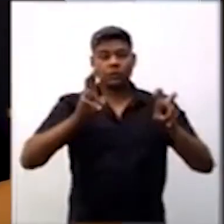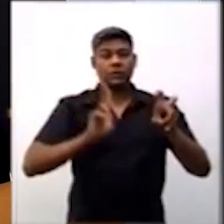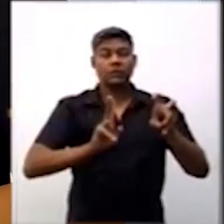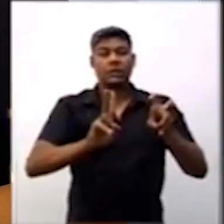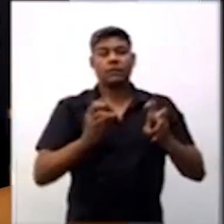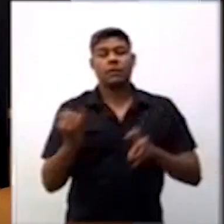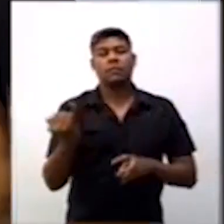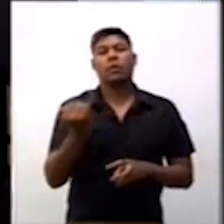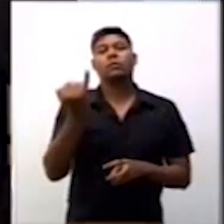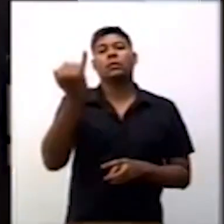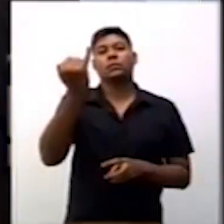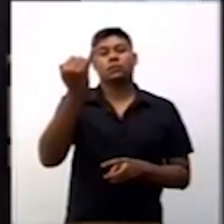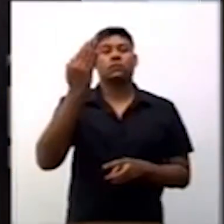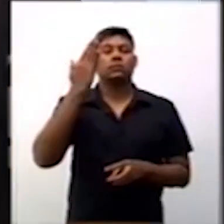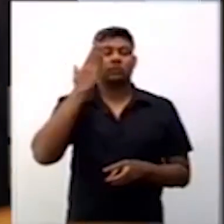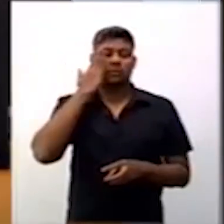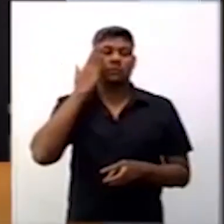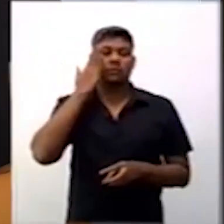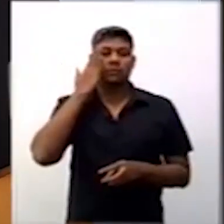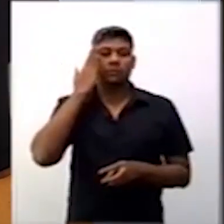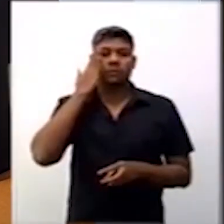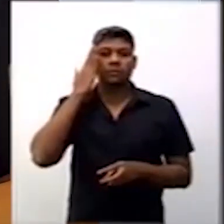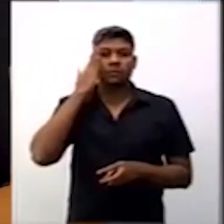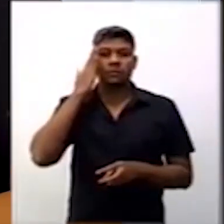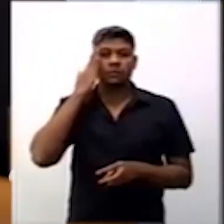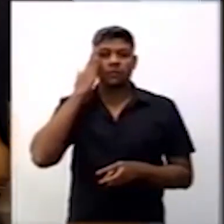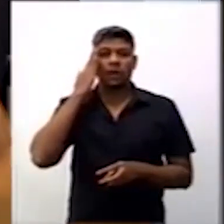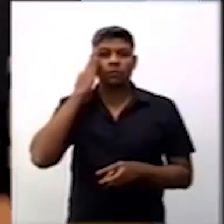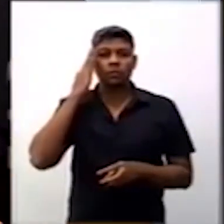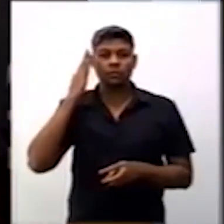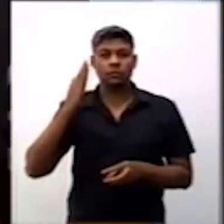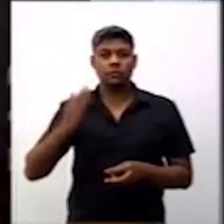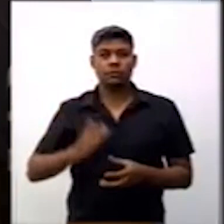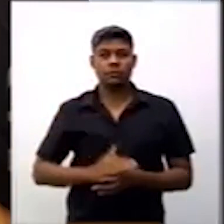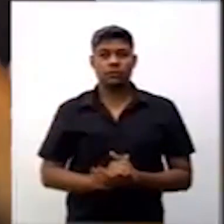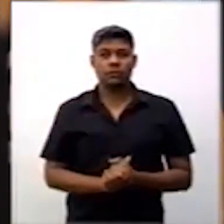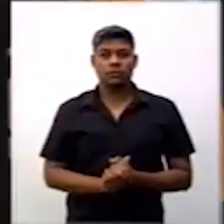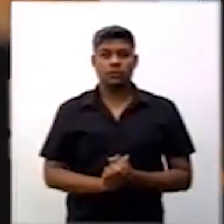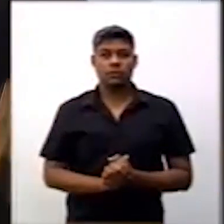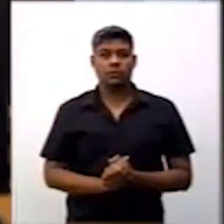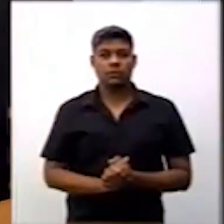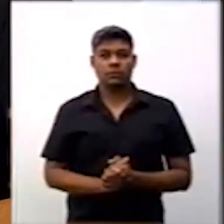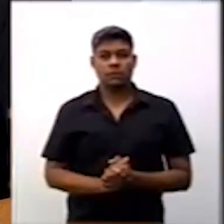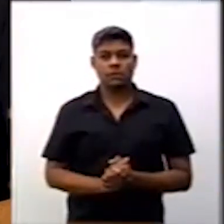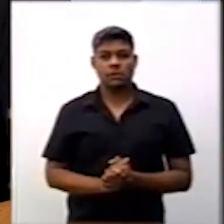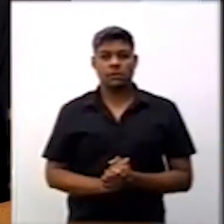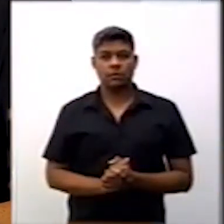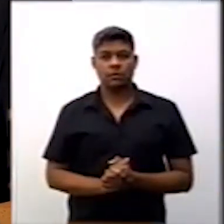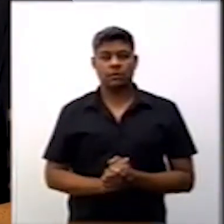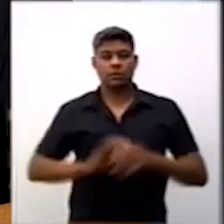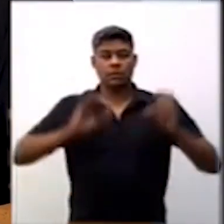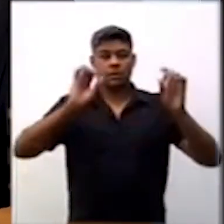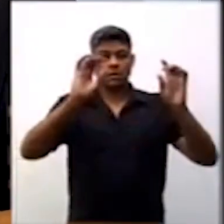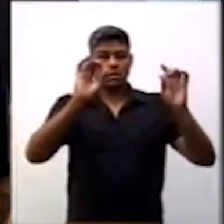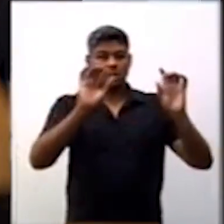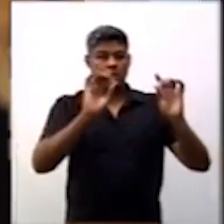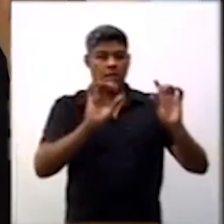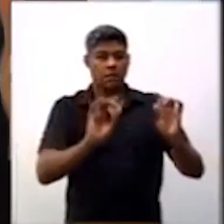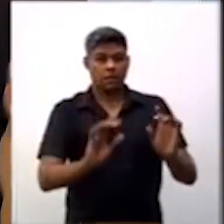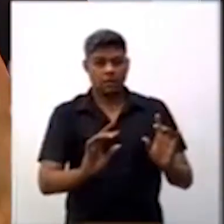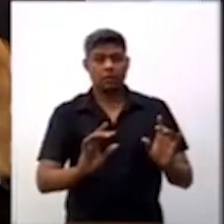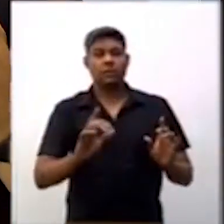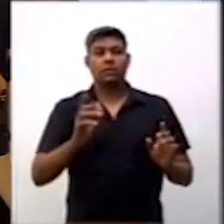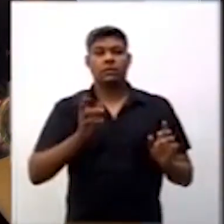muito importante. Além, claro, como é tudo em física, mas a eletricidade em especial e o assunto dessa aula mais ainda,